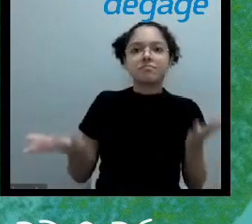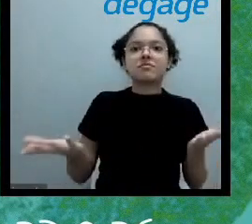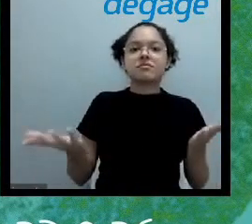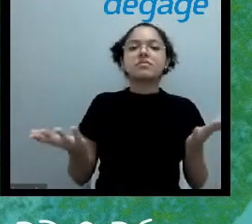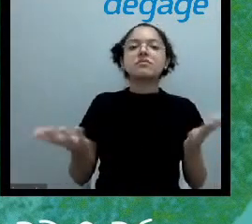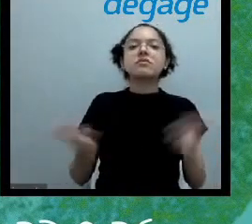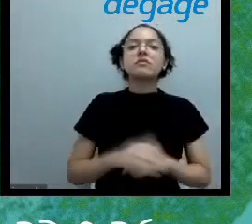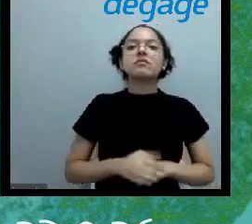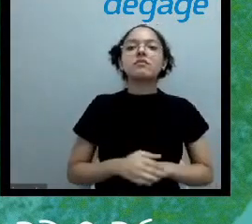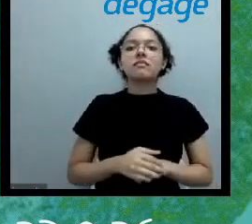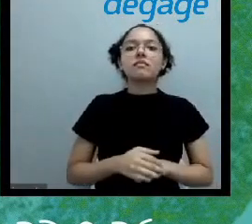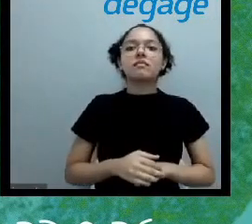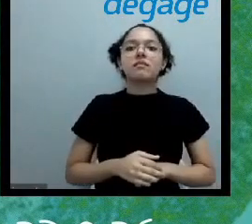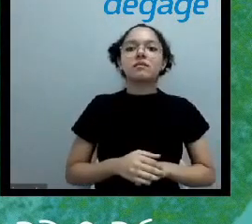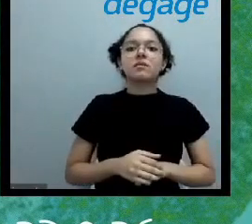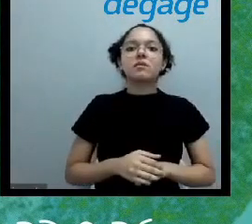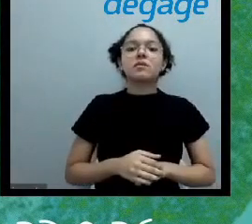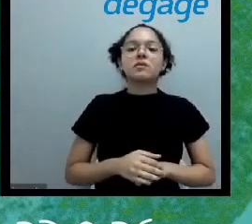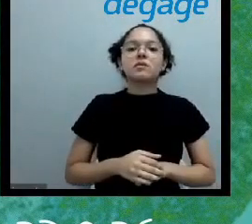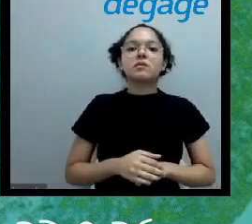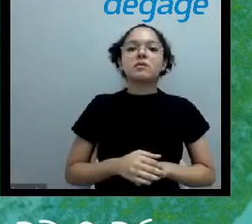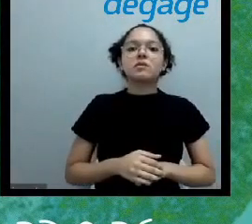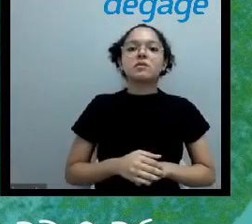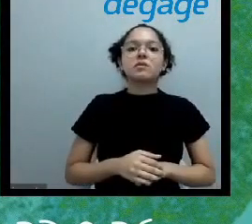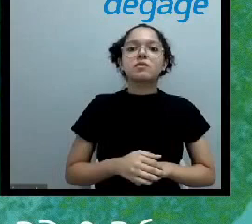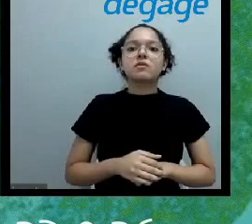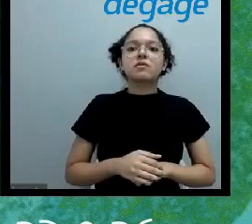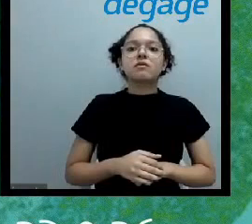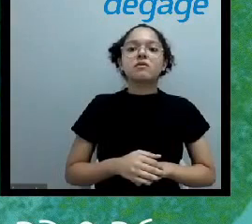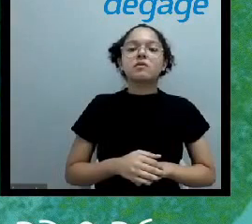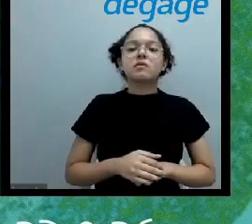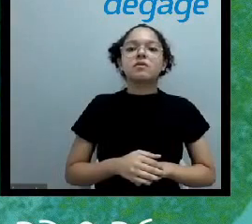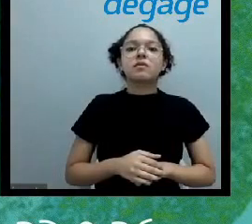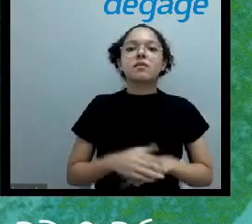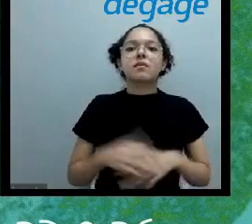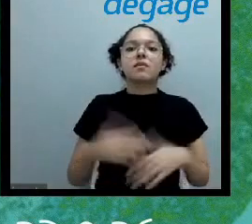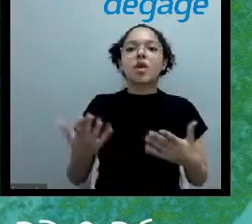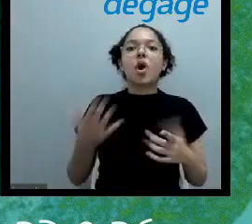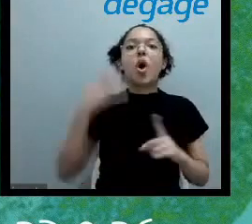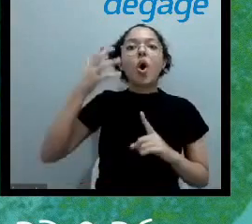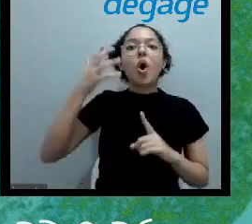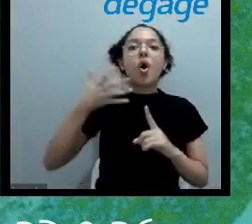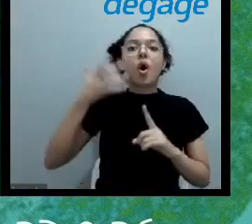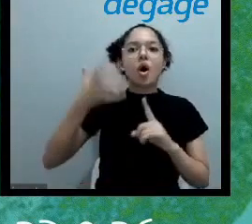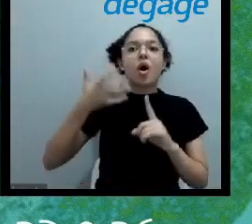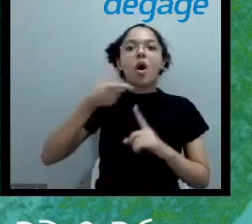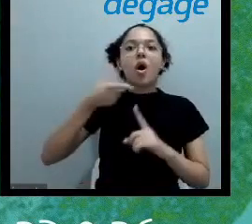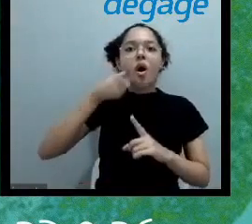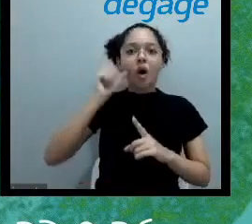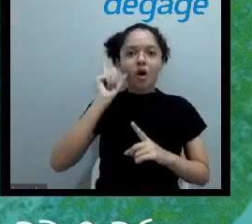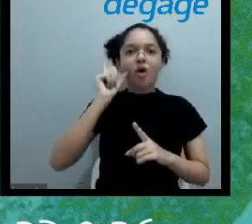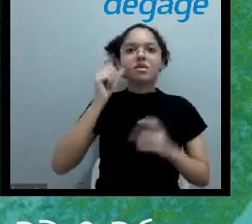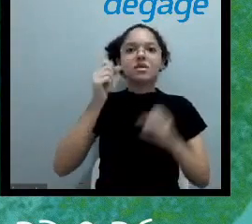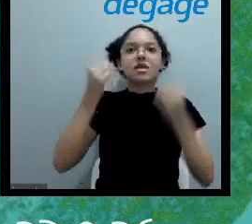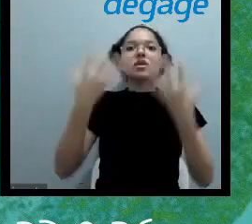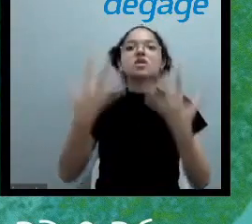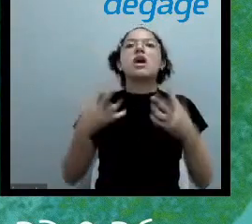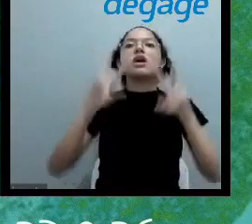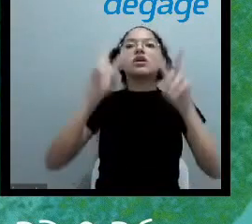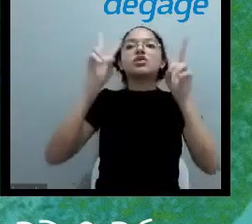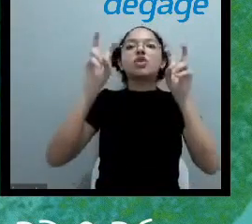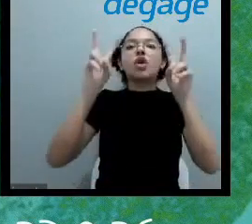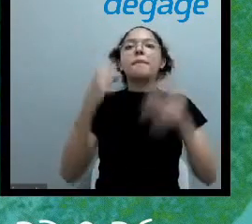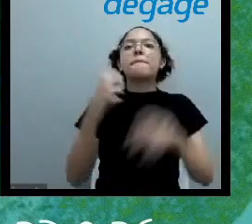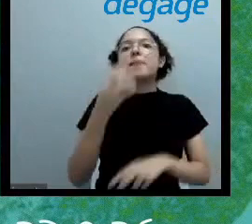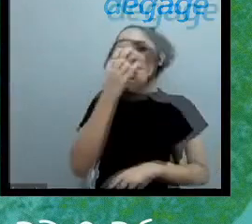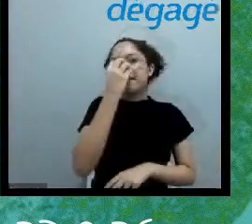grade curricular. Isso dialoga um pouco com o que a Cris falou sobre o jogo do palhaço ontem, né? Essa